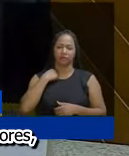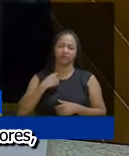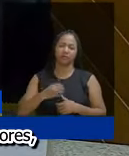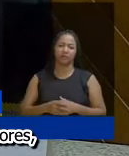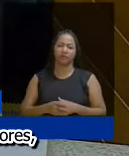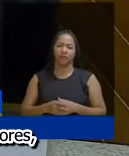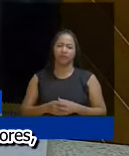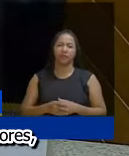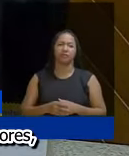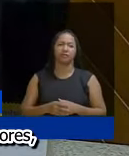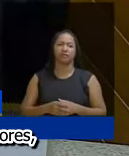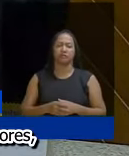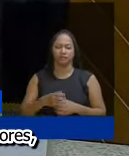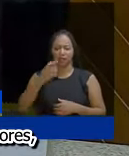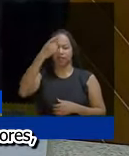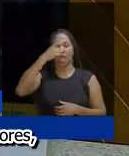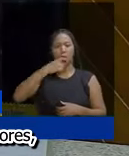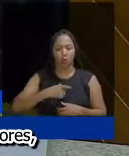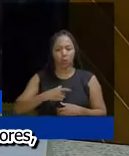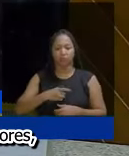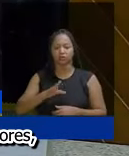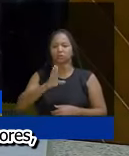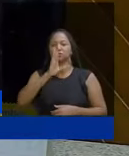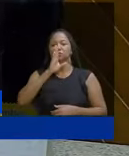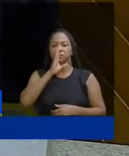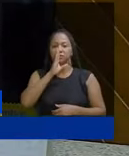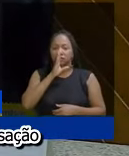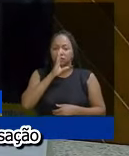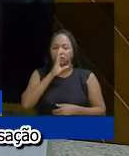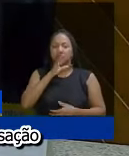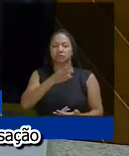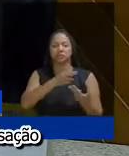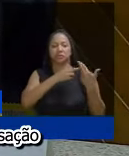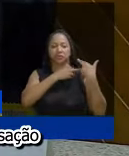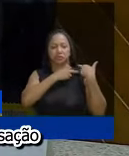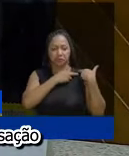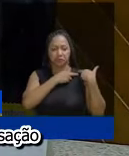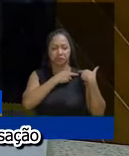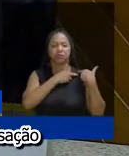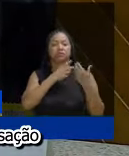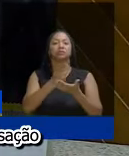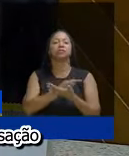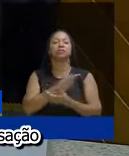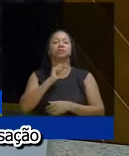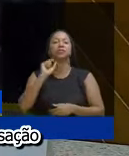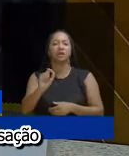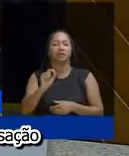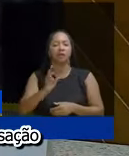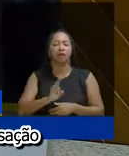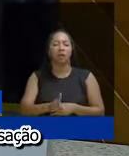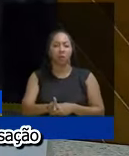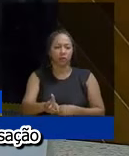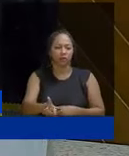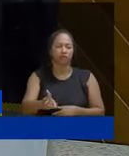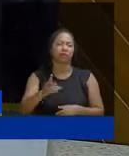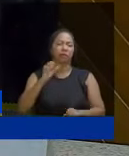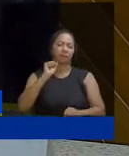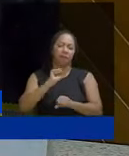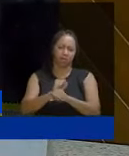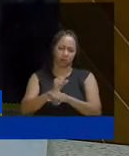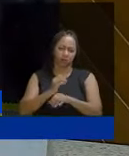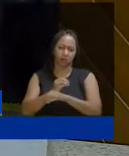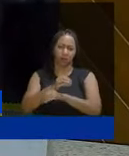Nexo de causalidade: a conduta omissiva dos gestores, acima descrita, ocasionou a continuidade da paralisação da